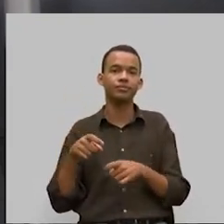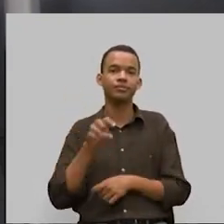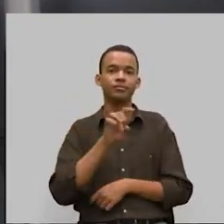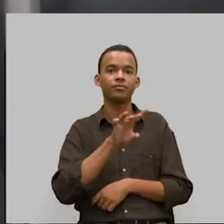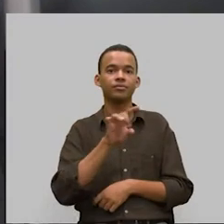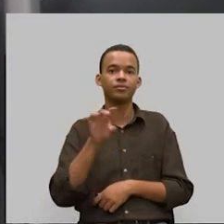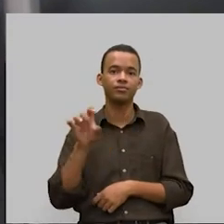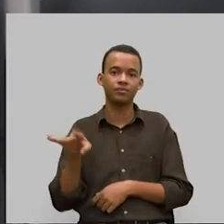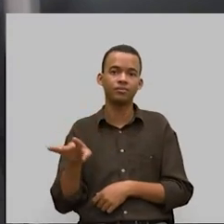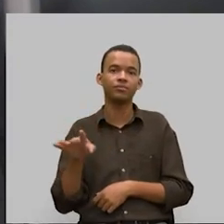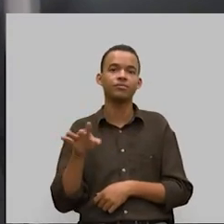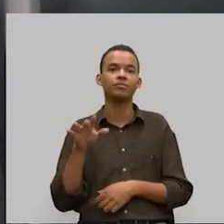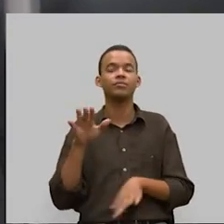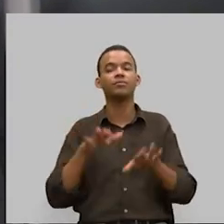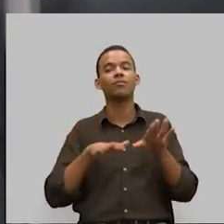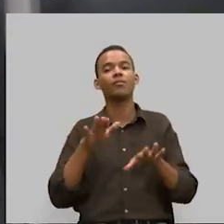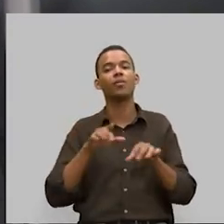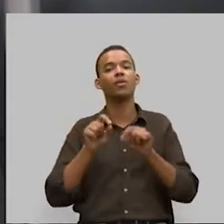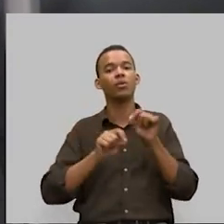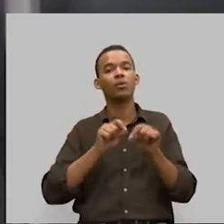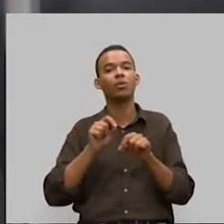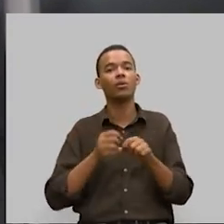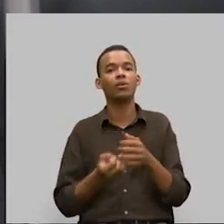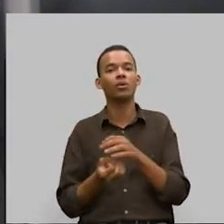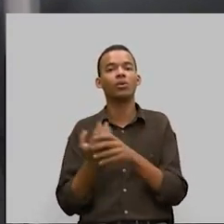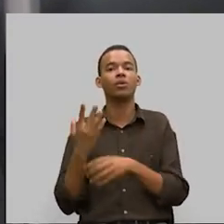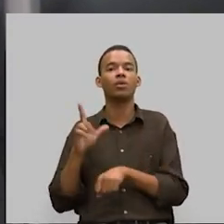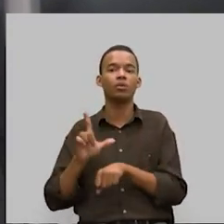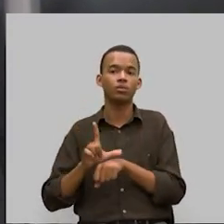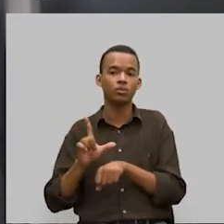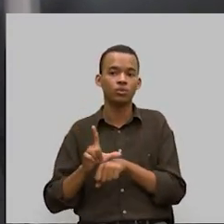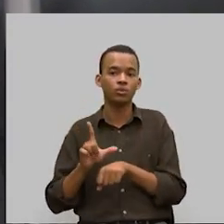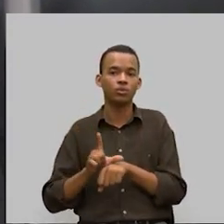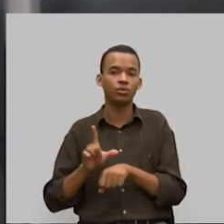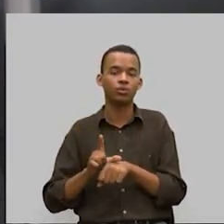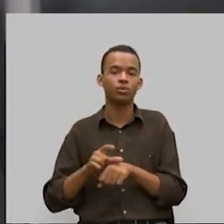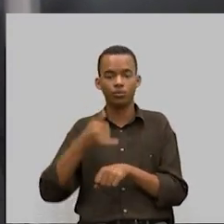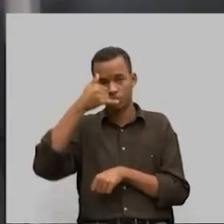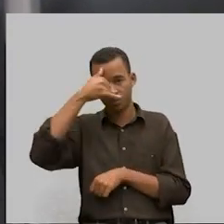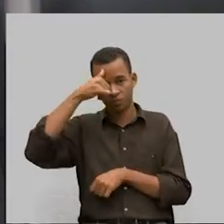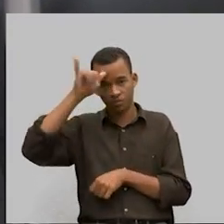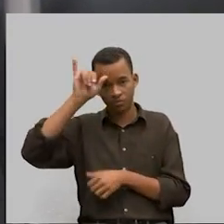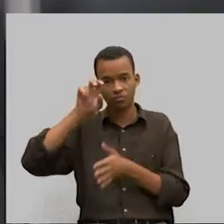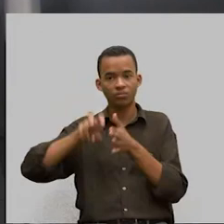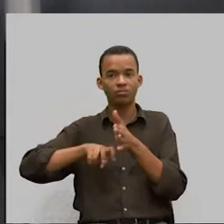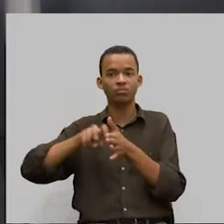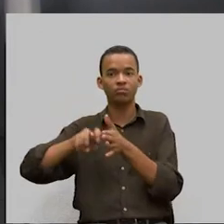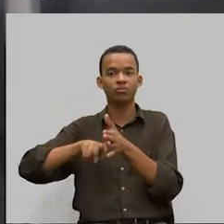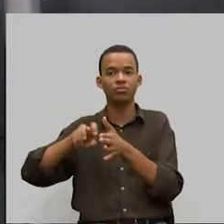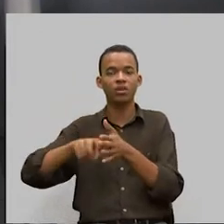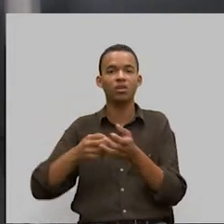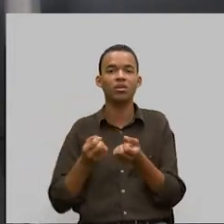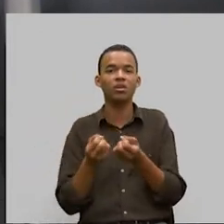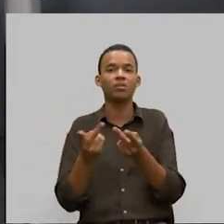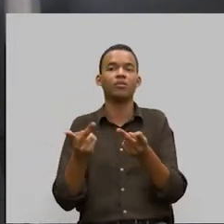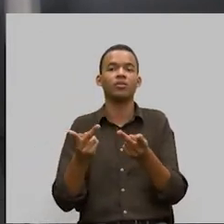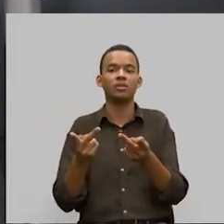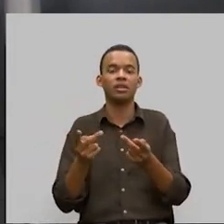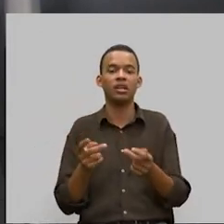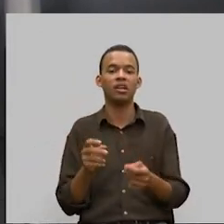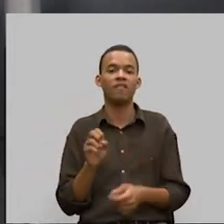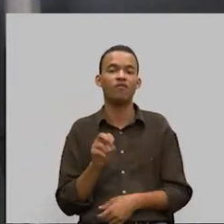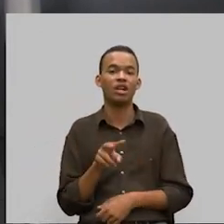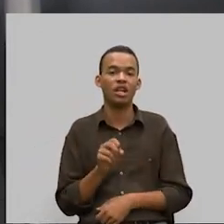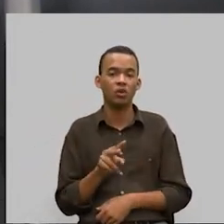vezes e abrindo uma loja né de agropecuária para vender veneno né que é triste Isto